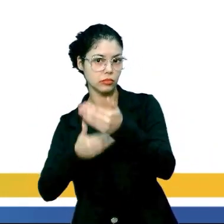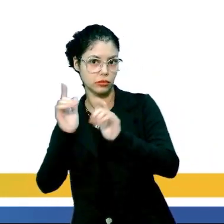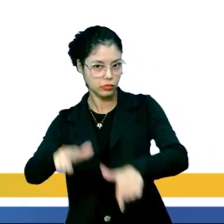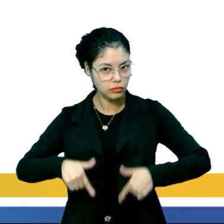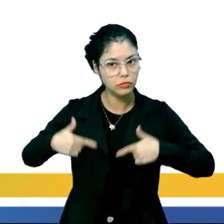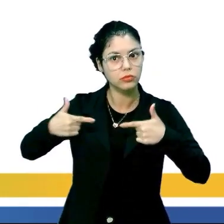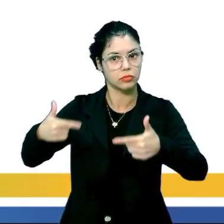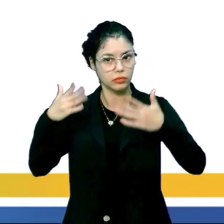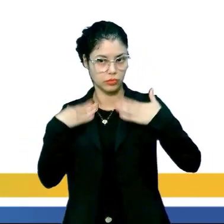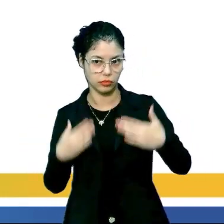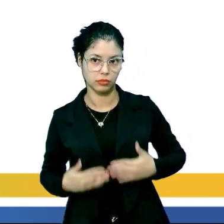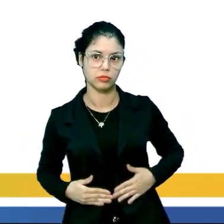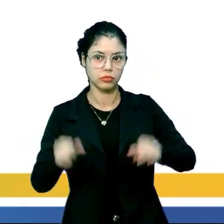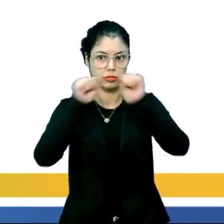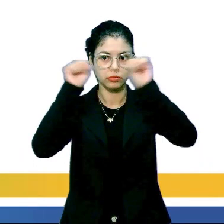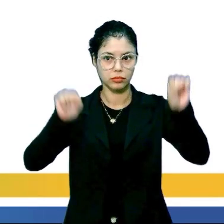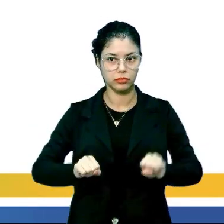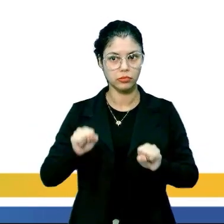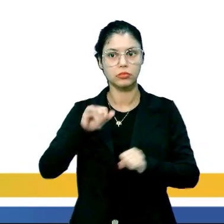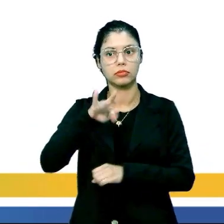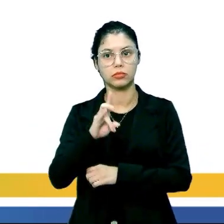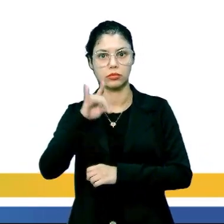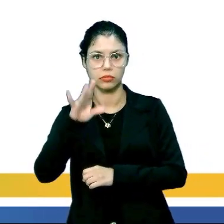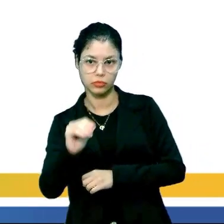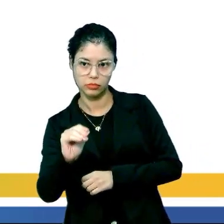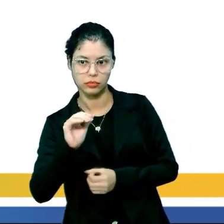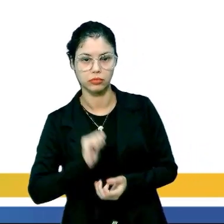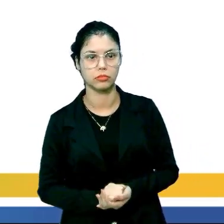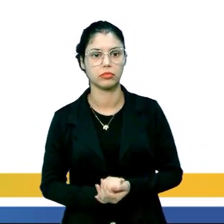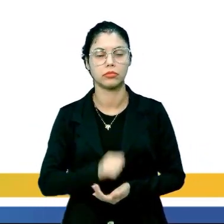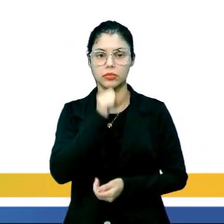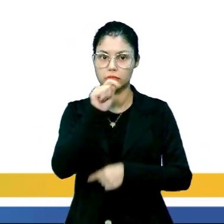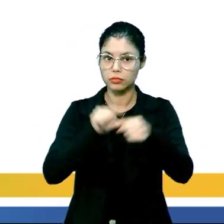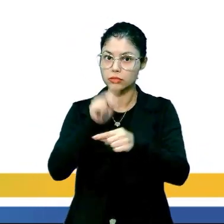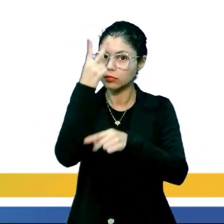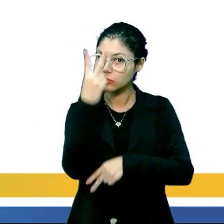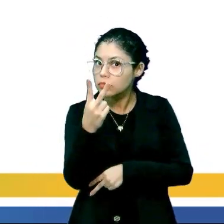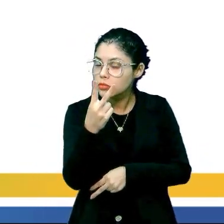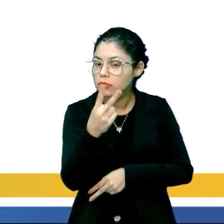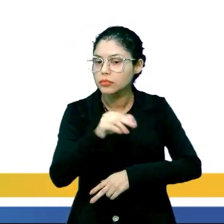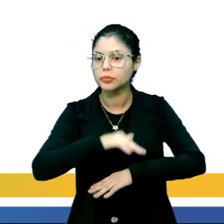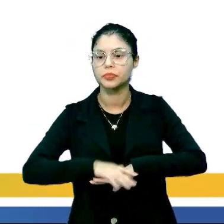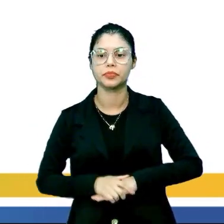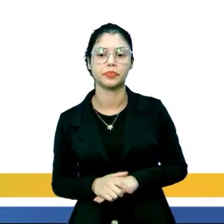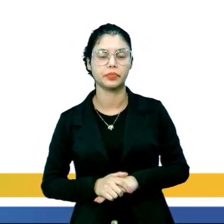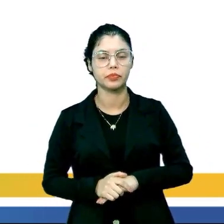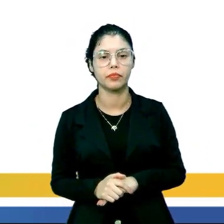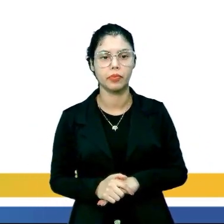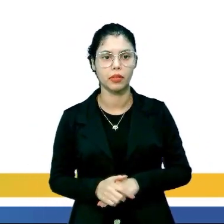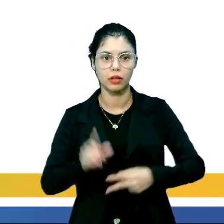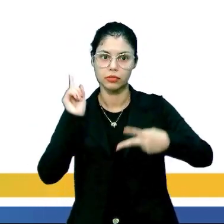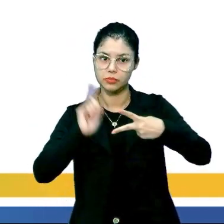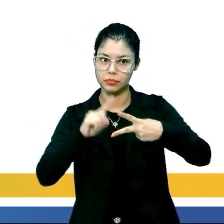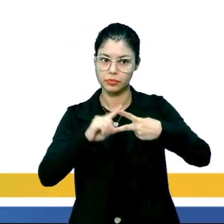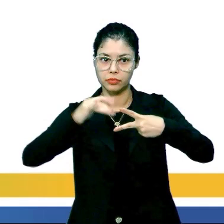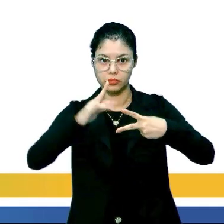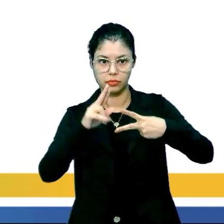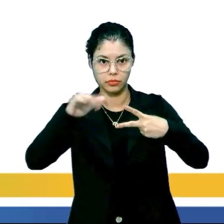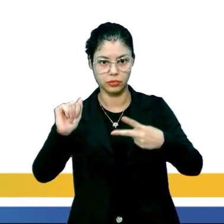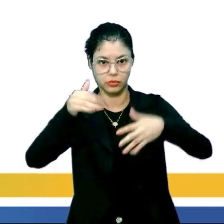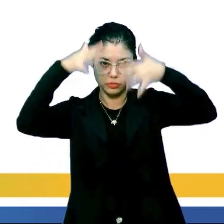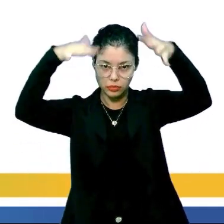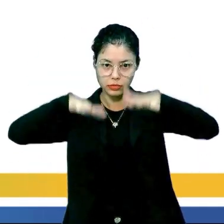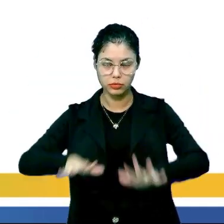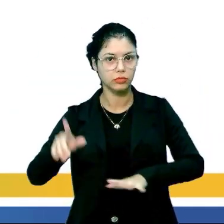é um processo de defesa do corpo por meio do sistema imunitário. Ela é dividida em dois tipos, pessoal. Temos